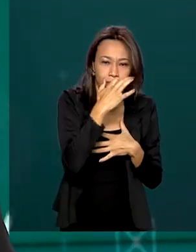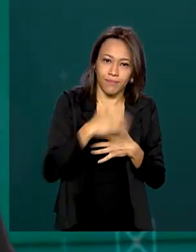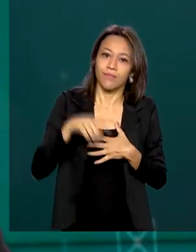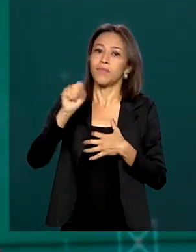ou falar.